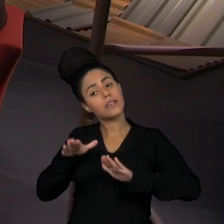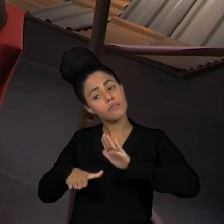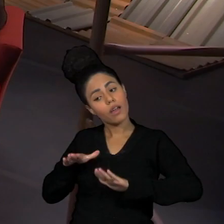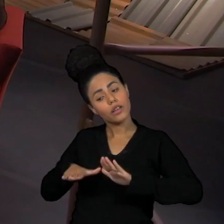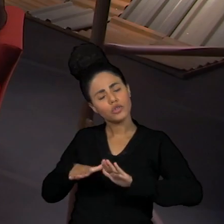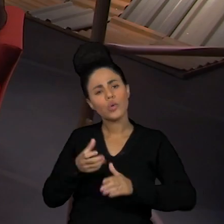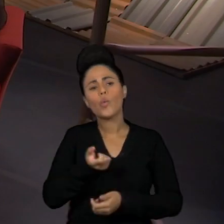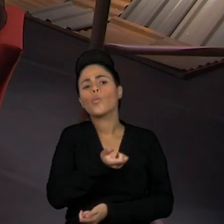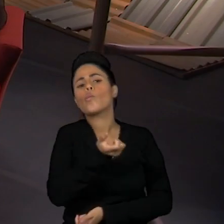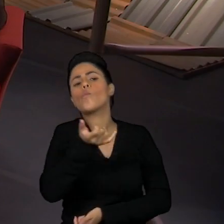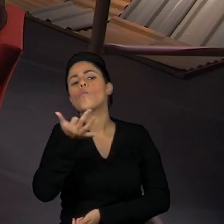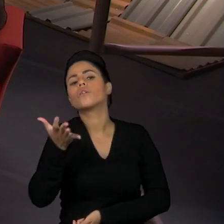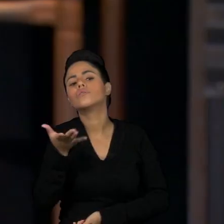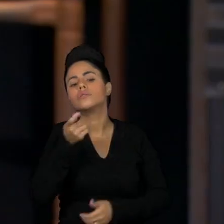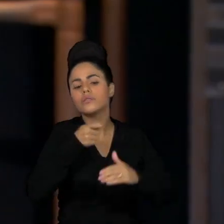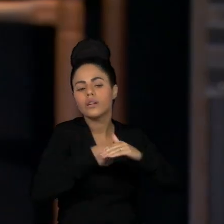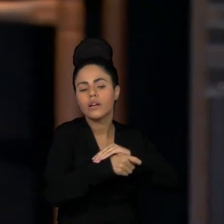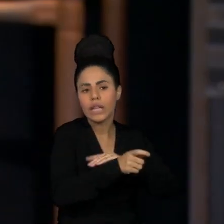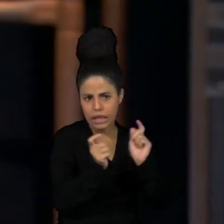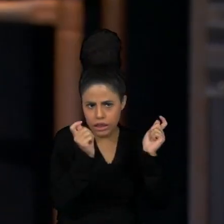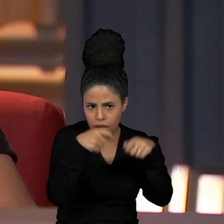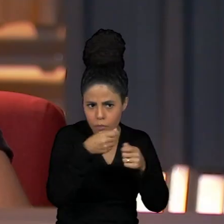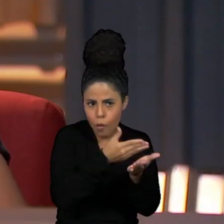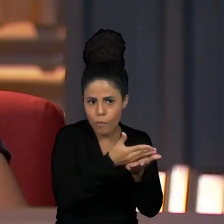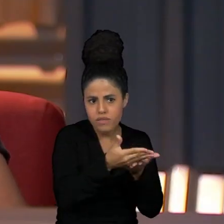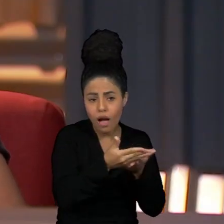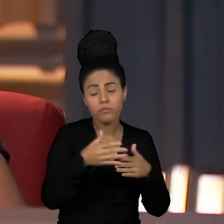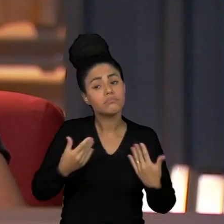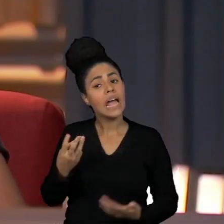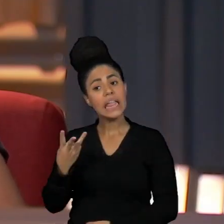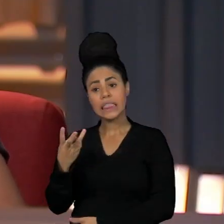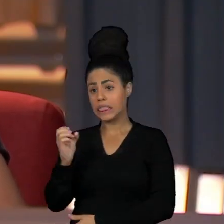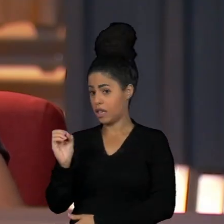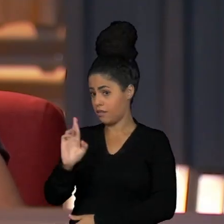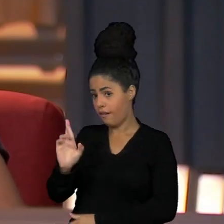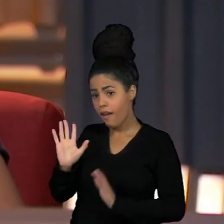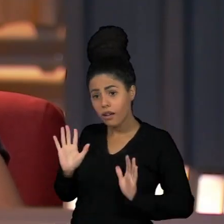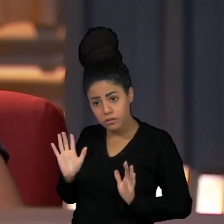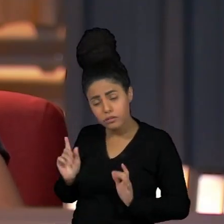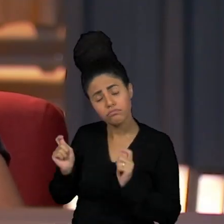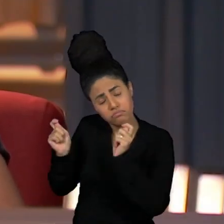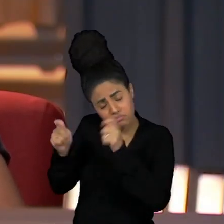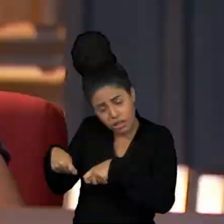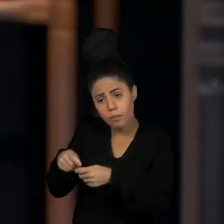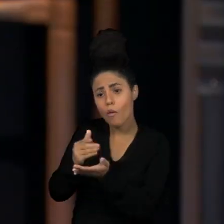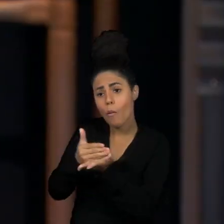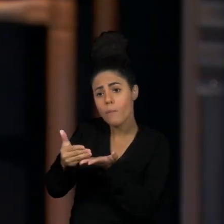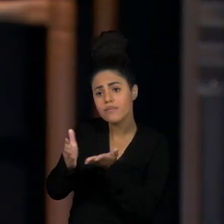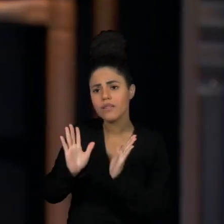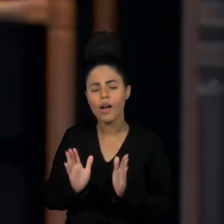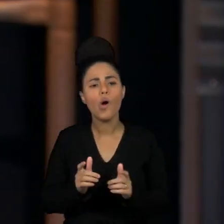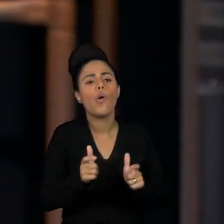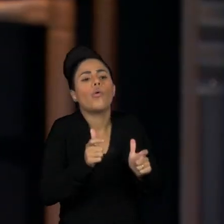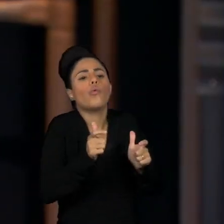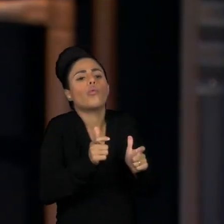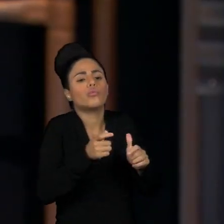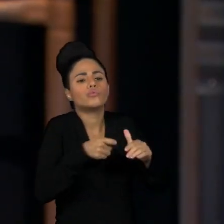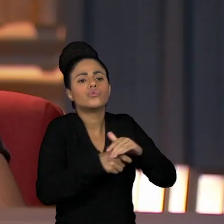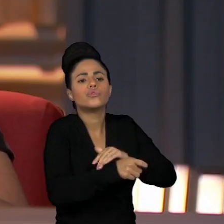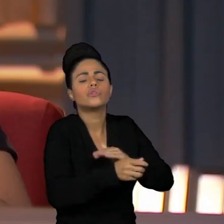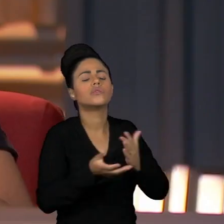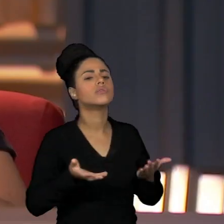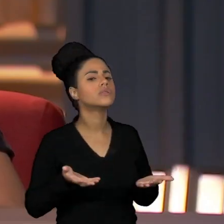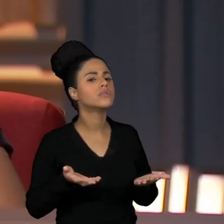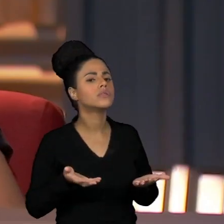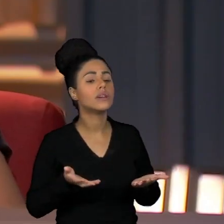é um valor que já dá para começar, por exemplo? R$30. R$30? R$30. E onde que ela vai botar esse dinheiro? Aí